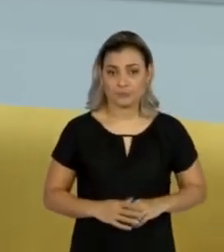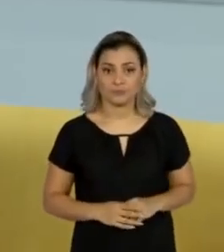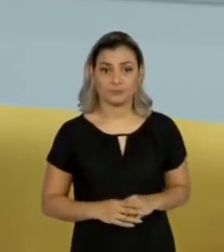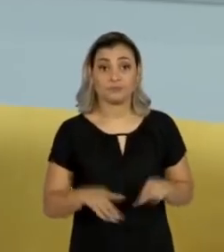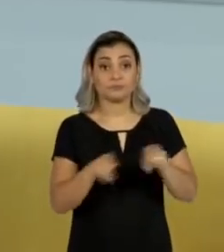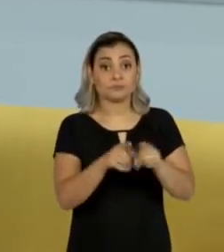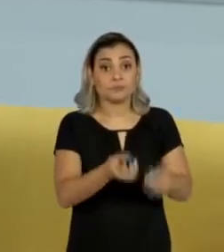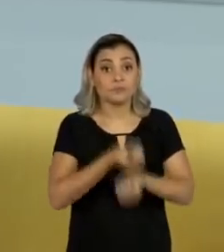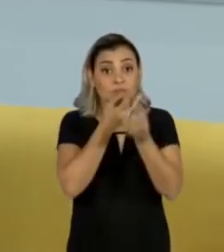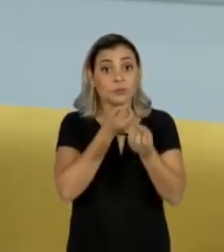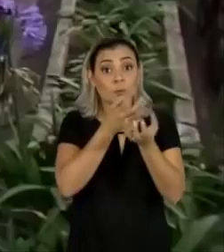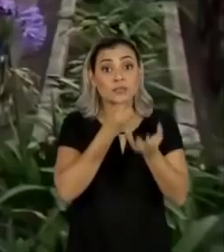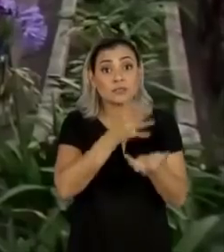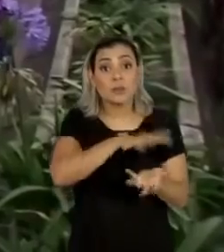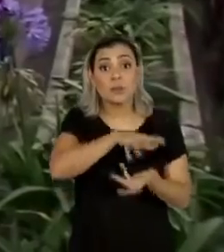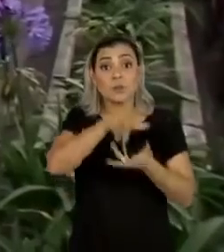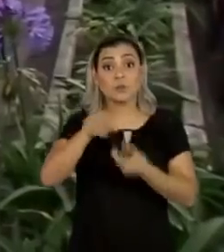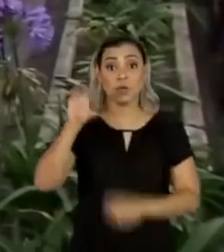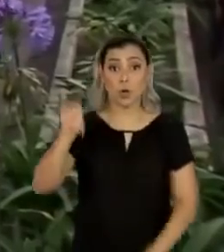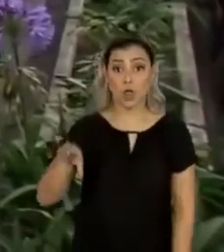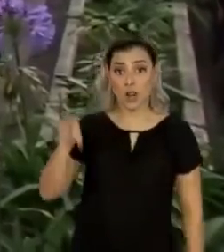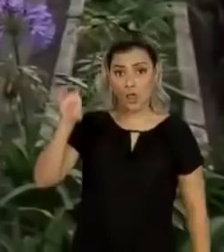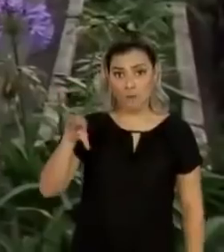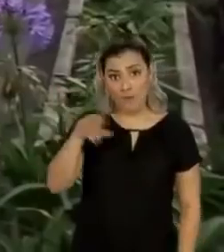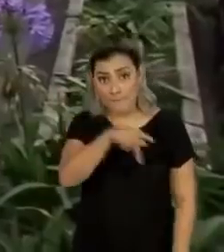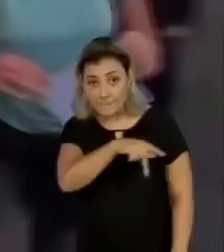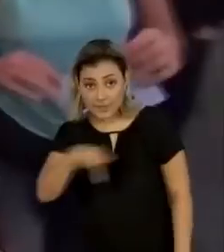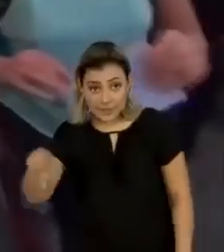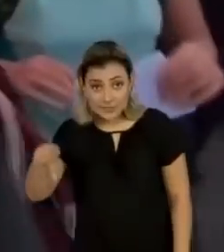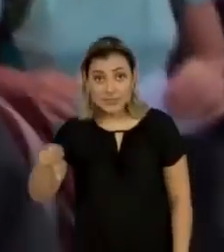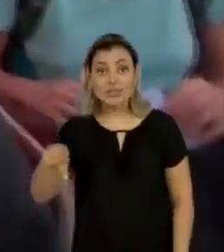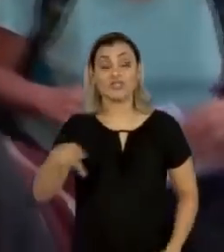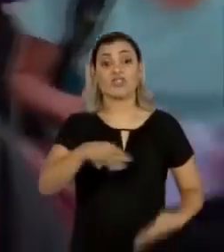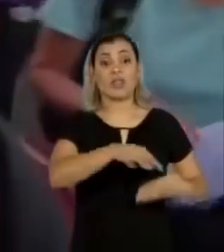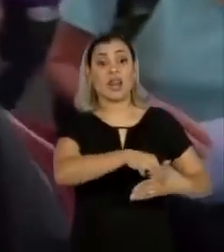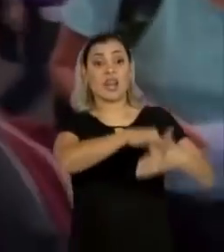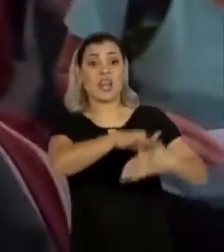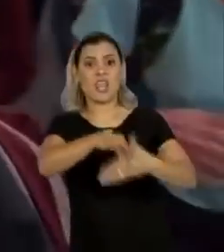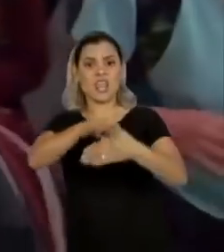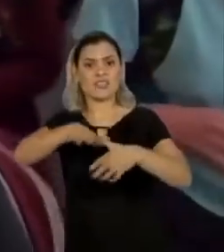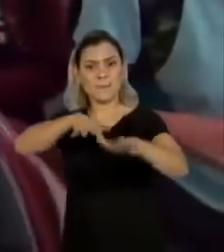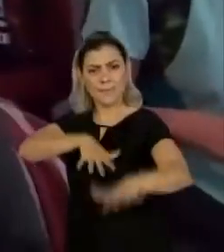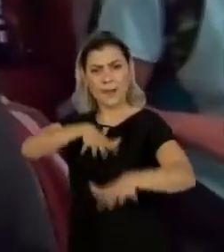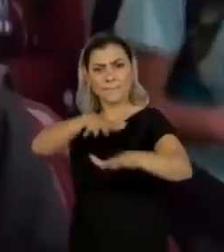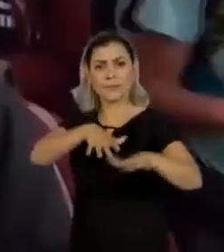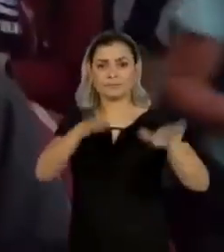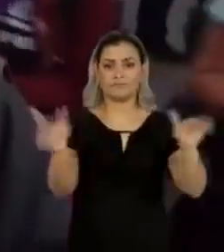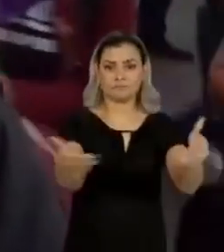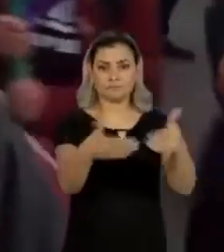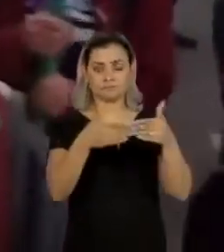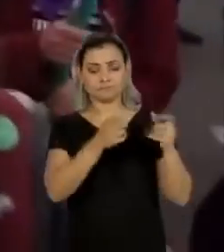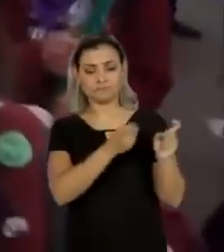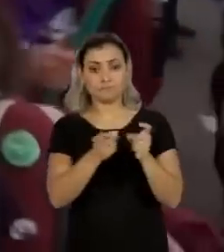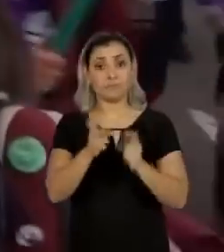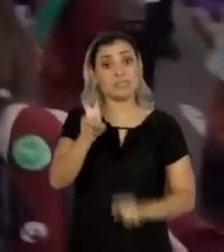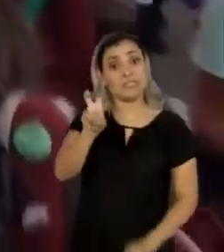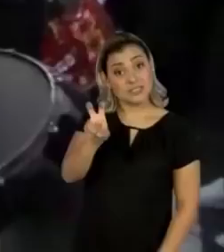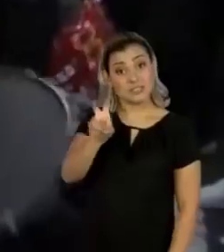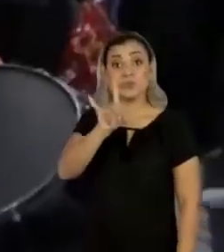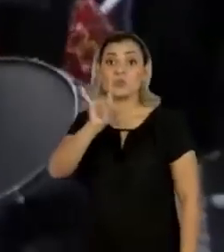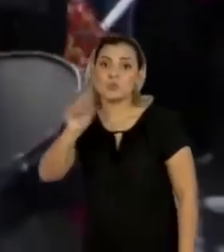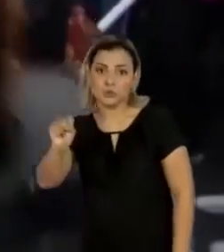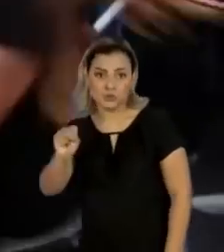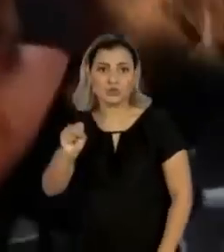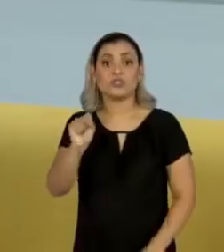outras notícias internacionais, na Colômbia, presidente encontra líderes das manifestações que chegam ao 5º dia com